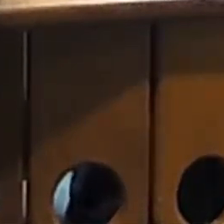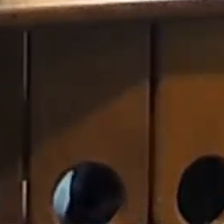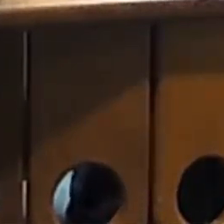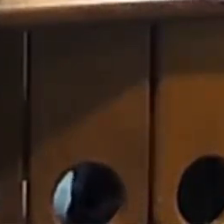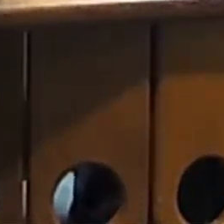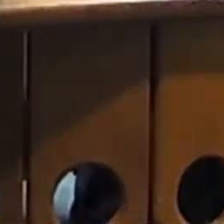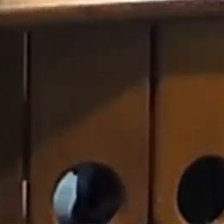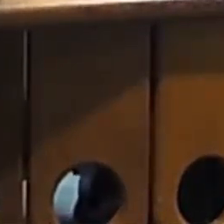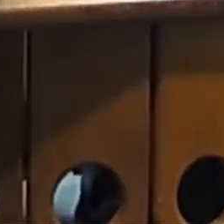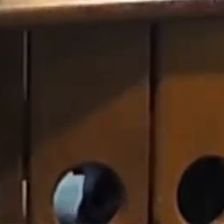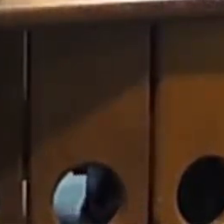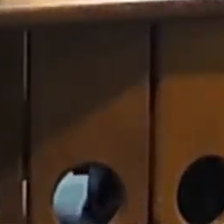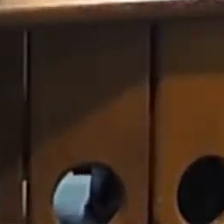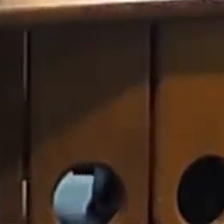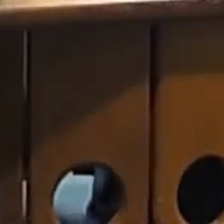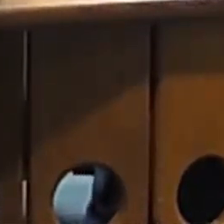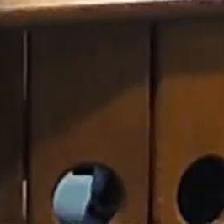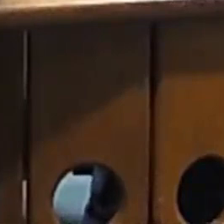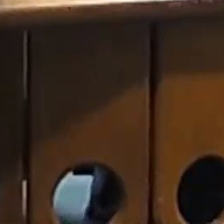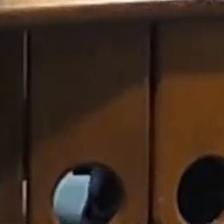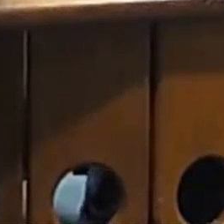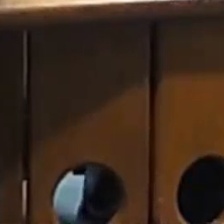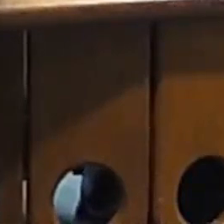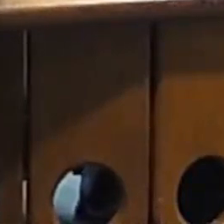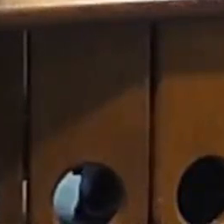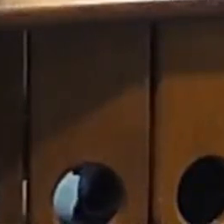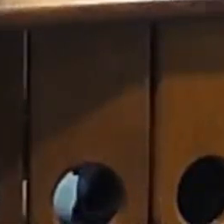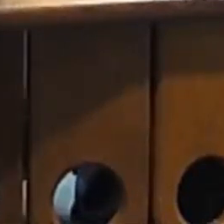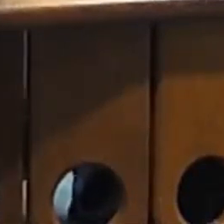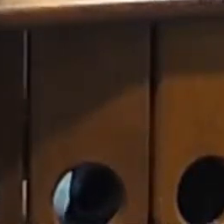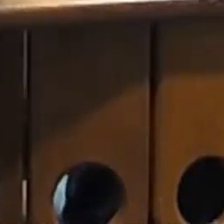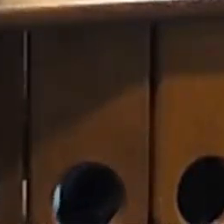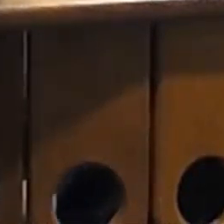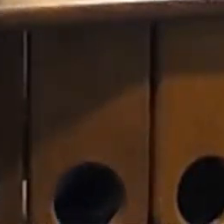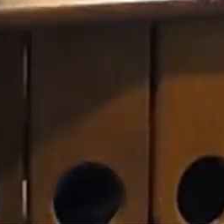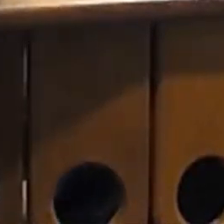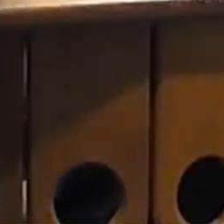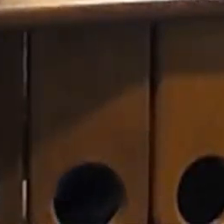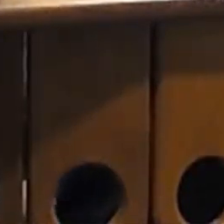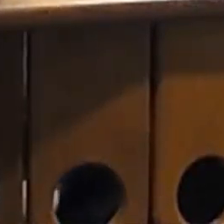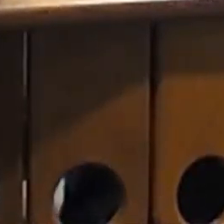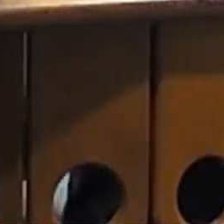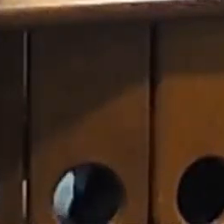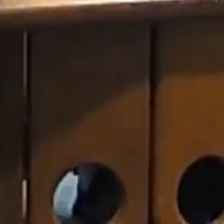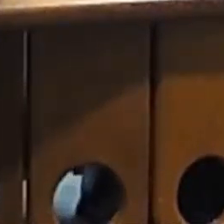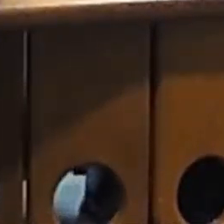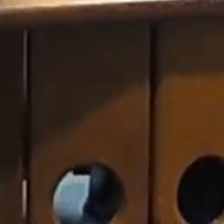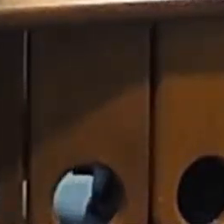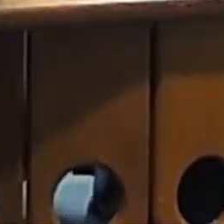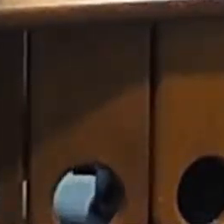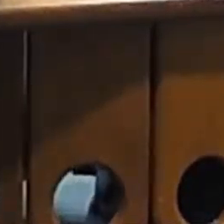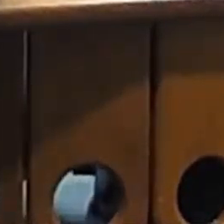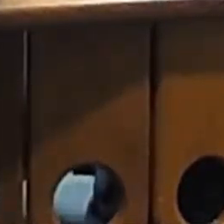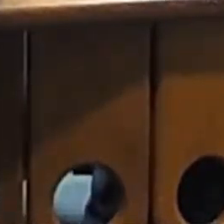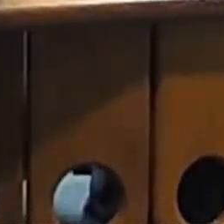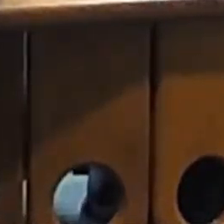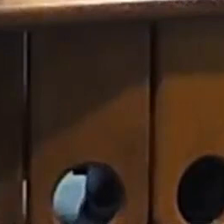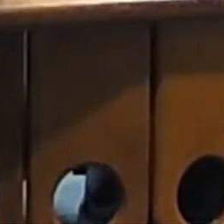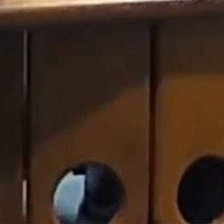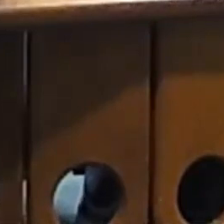serão resolvidas pelo poder do meu Espírito. By the power of my spirit. E vós vos lembrareis,